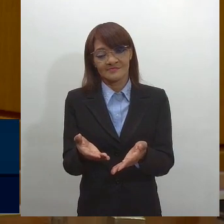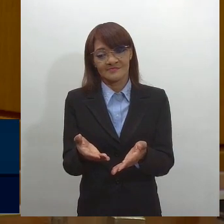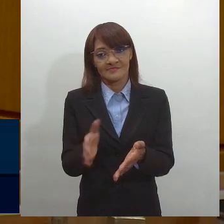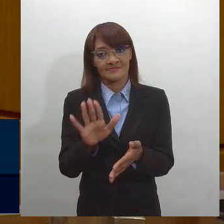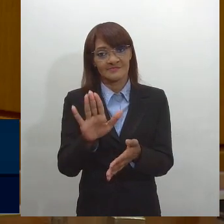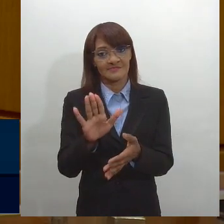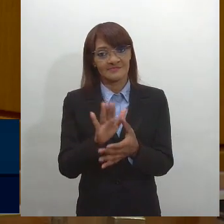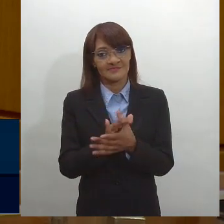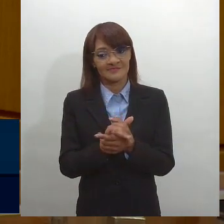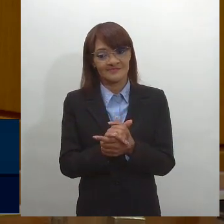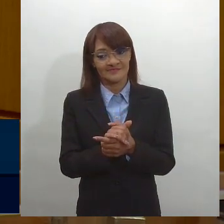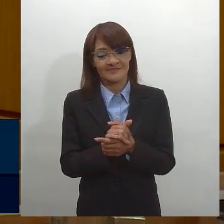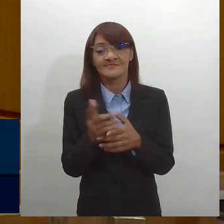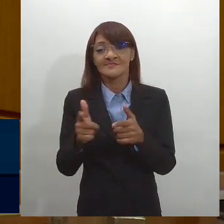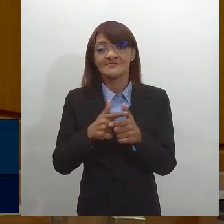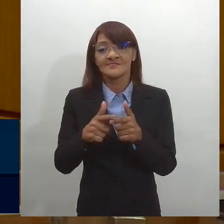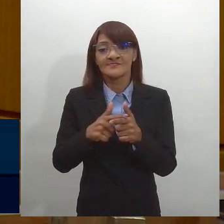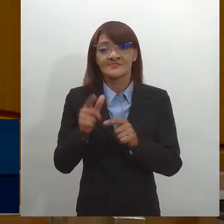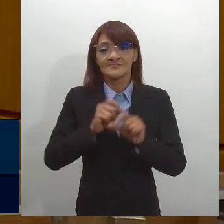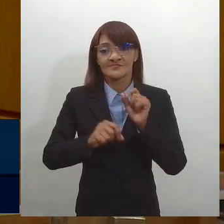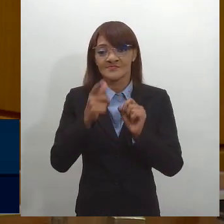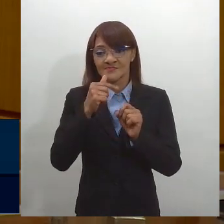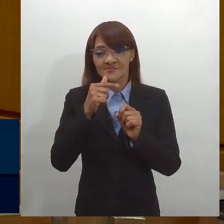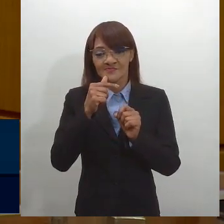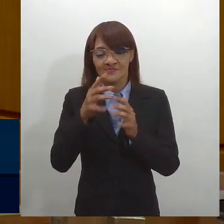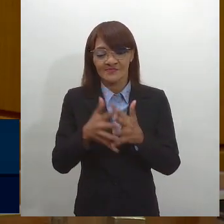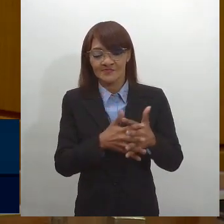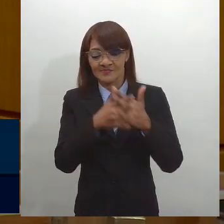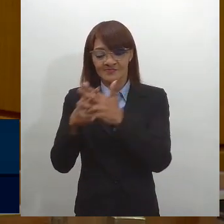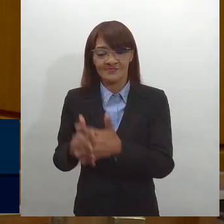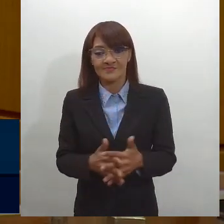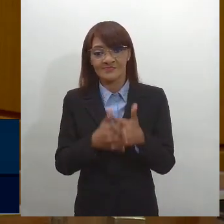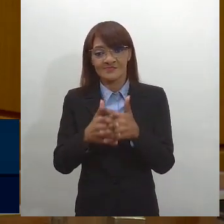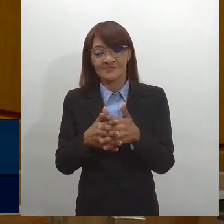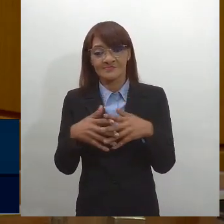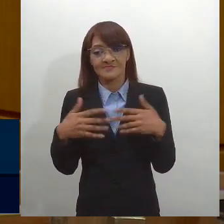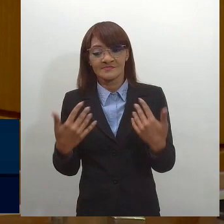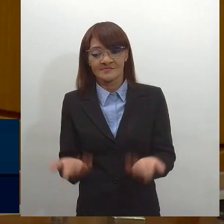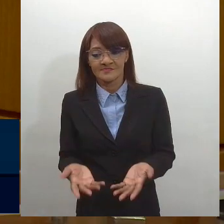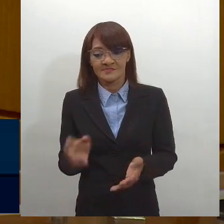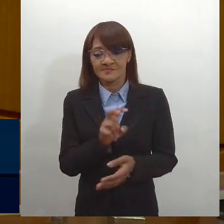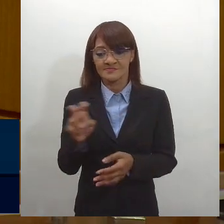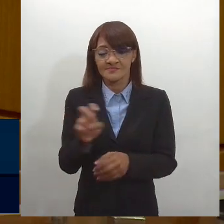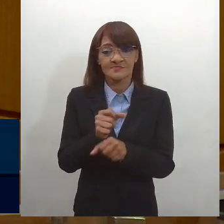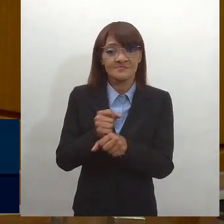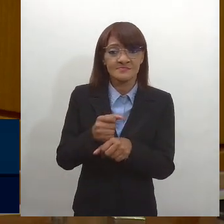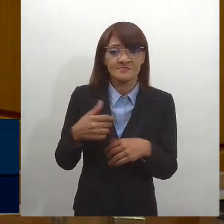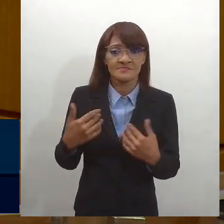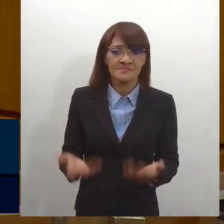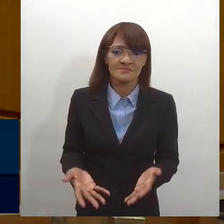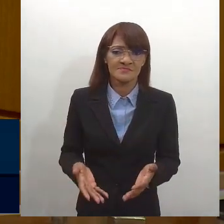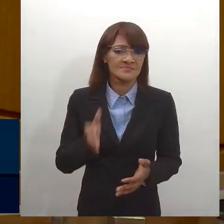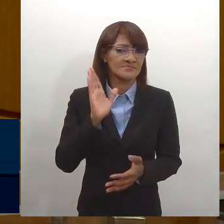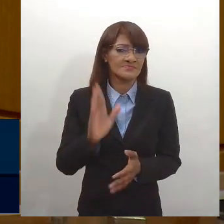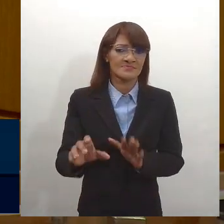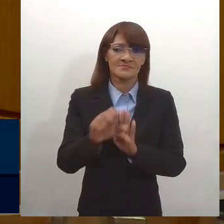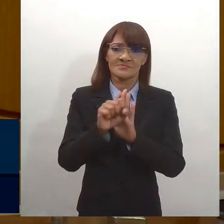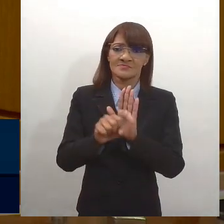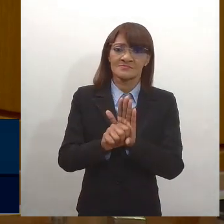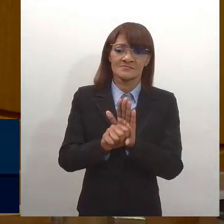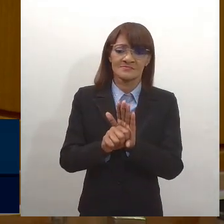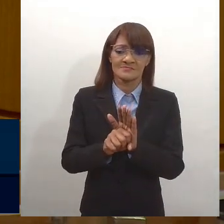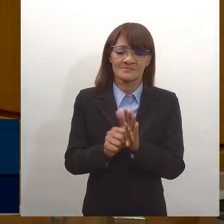sertão há 55 anos. Portanto, nós estamos há mais de meio século. E eu sei que muitos